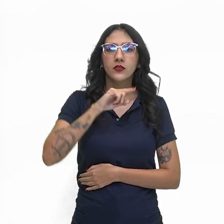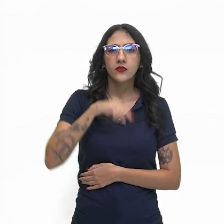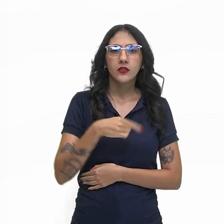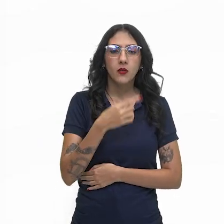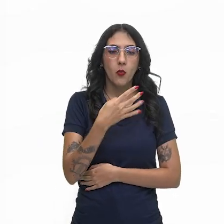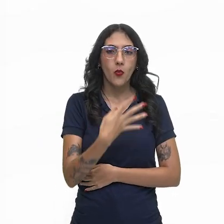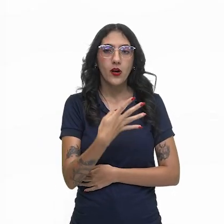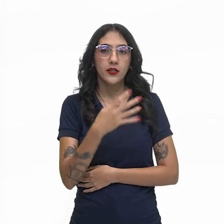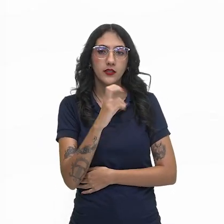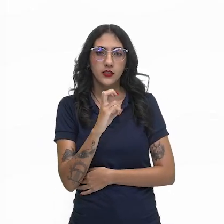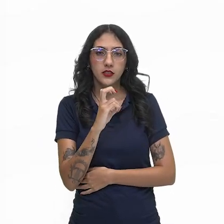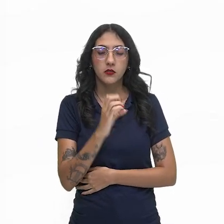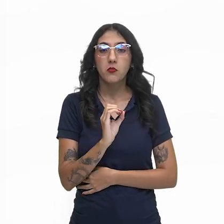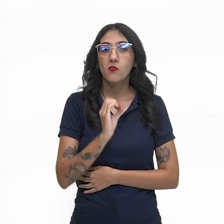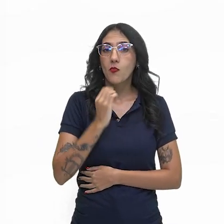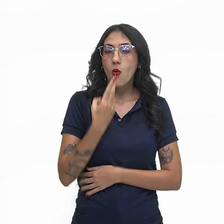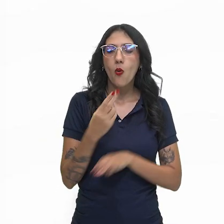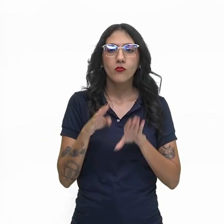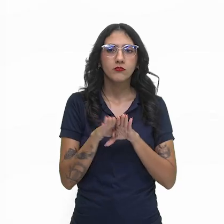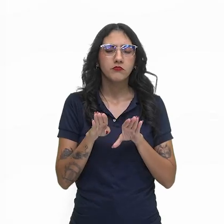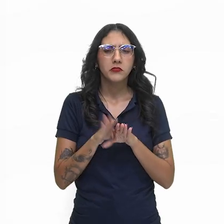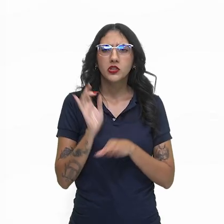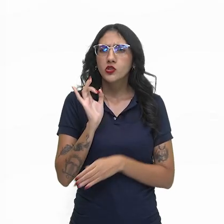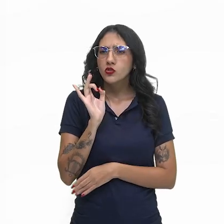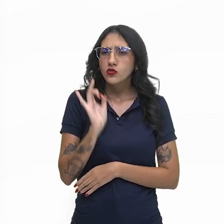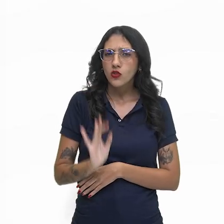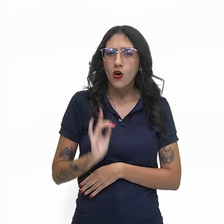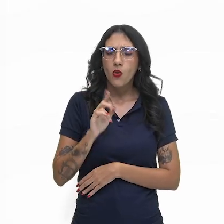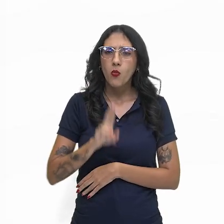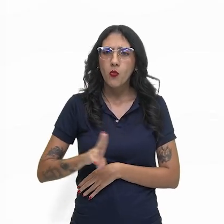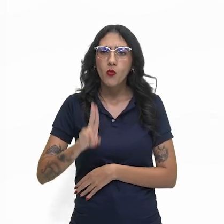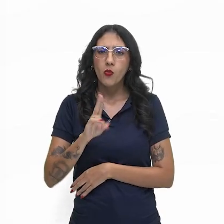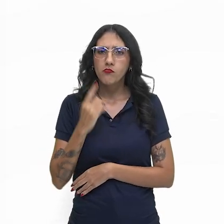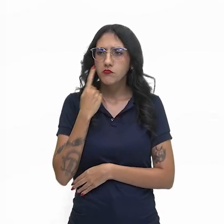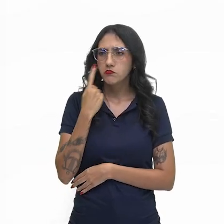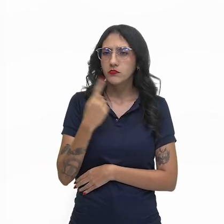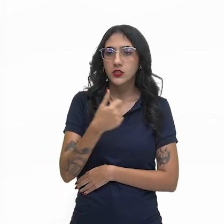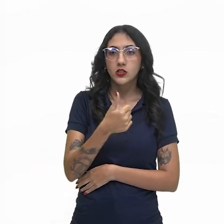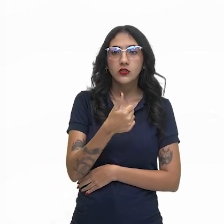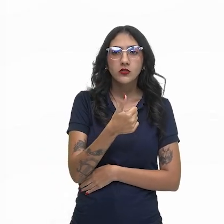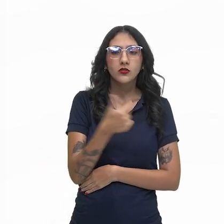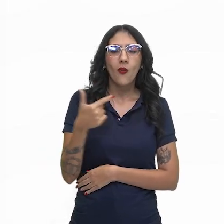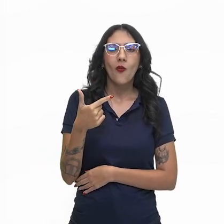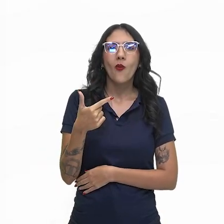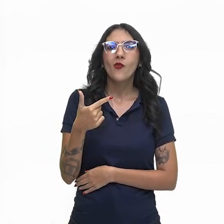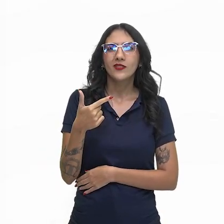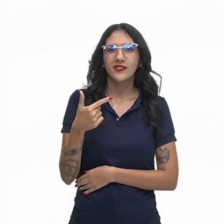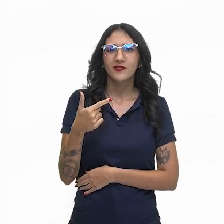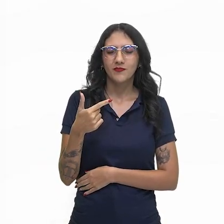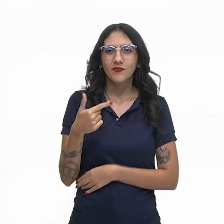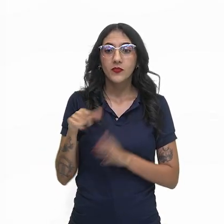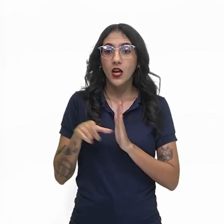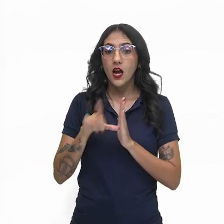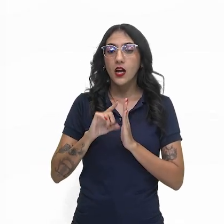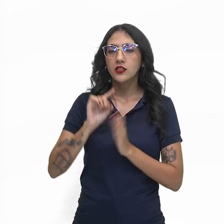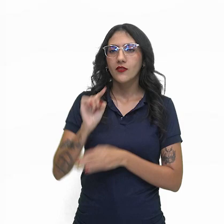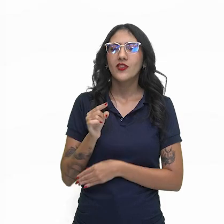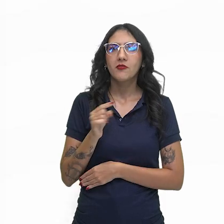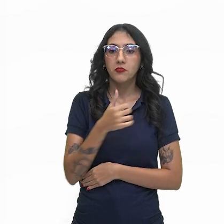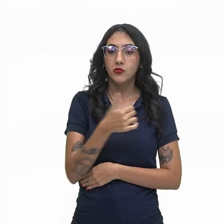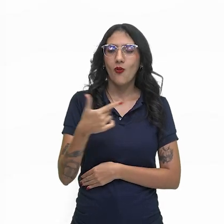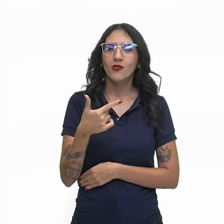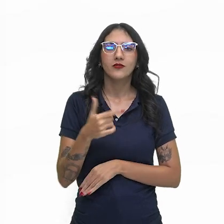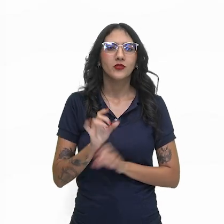12,45. Ou posso trabalhar somente com as casas antes da vírgula.